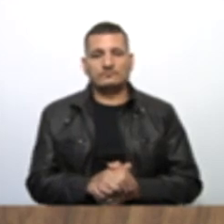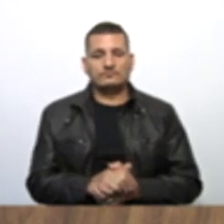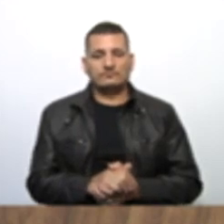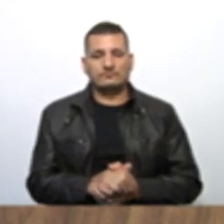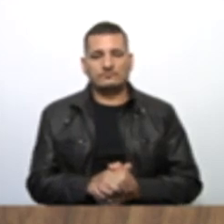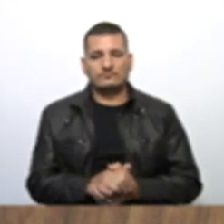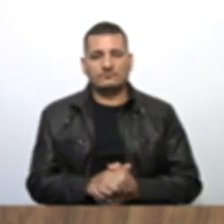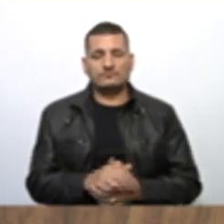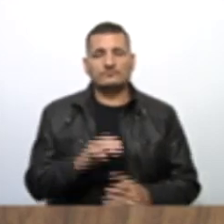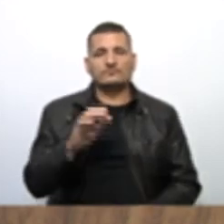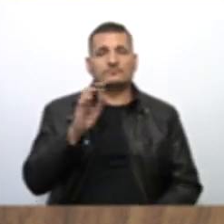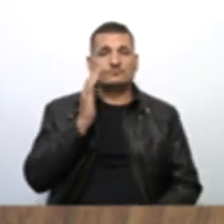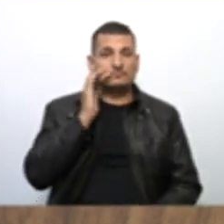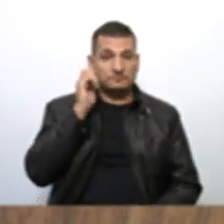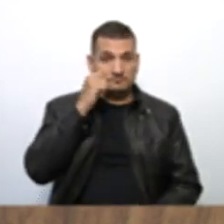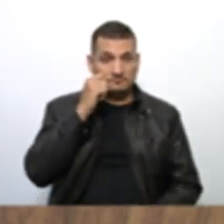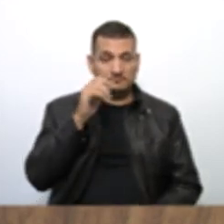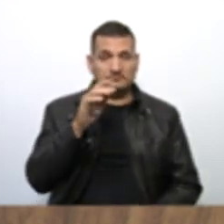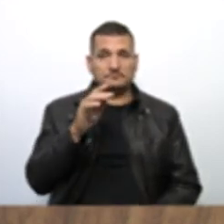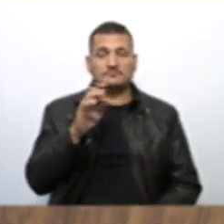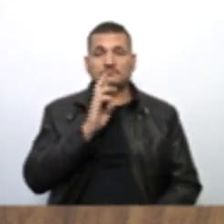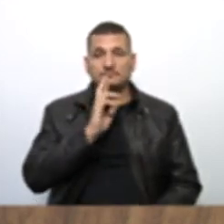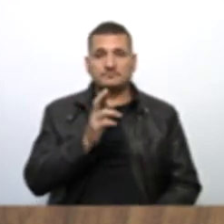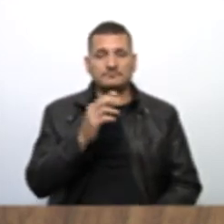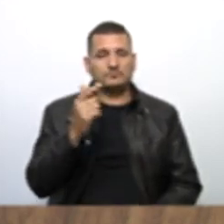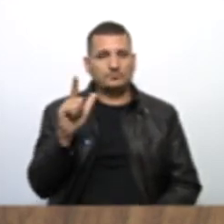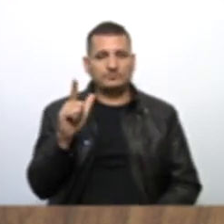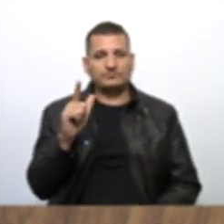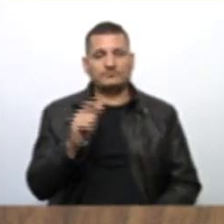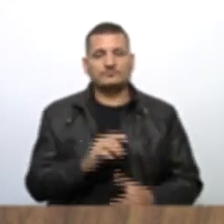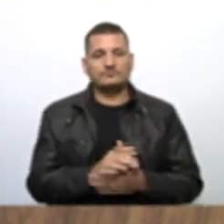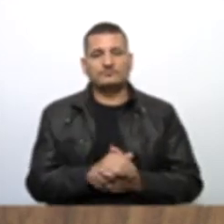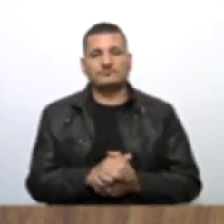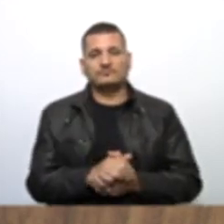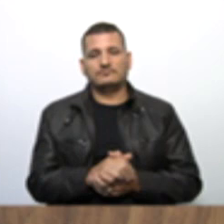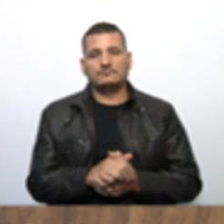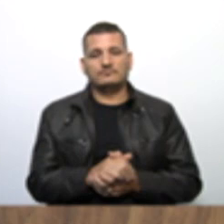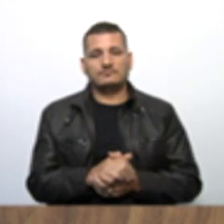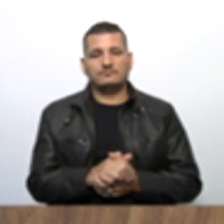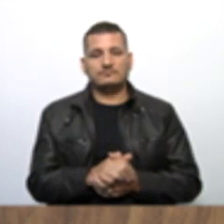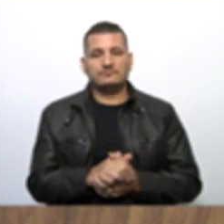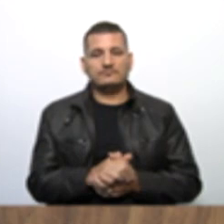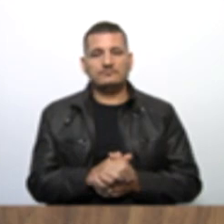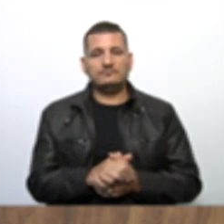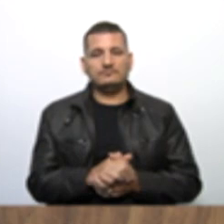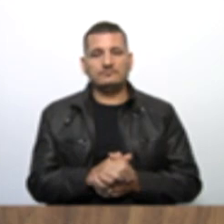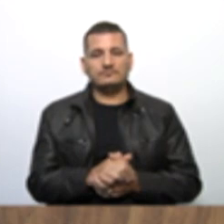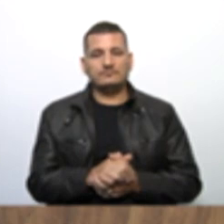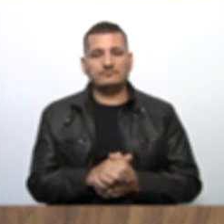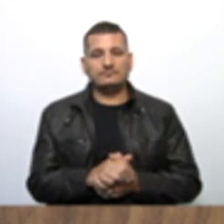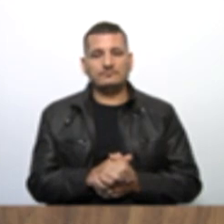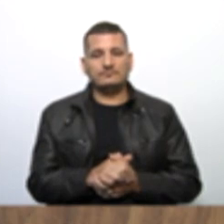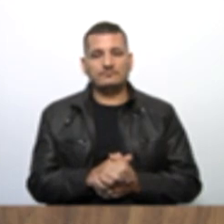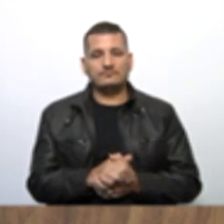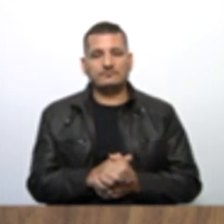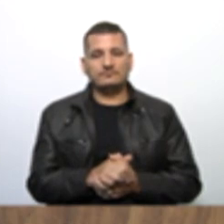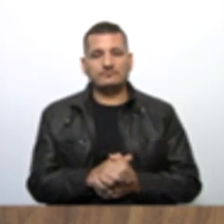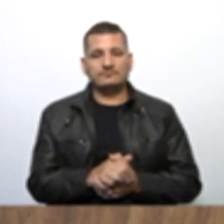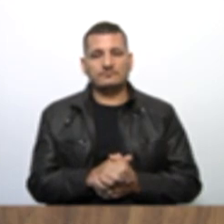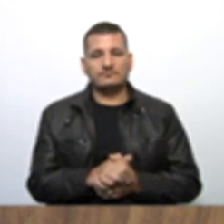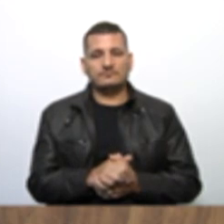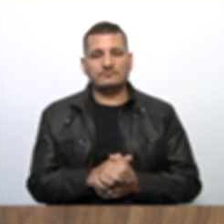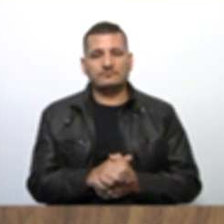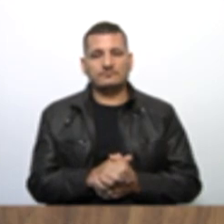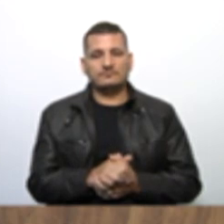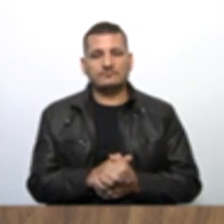Braz, lá de Ouro Preto do Oeste também, ele está discordando aí em relação à resposta de todos os outros colegas. Ele está dizendo que é a